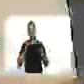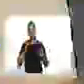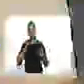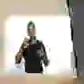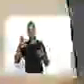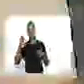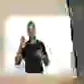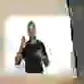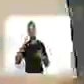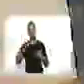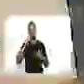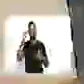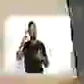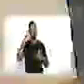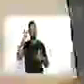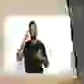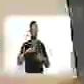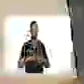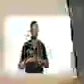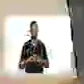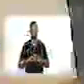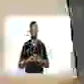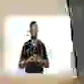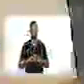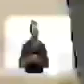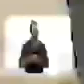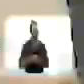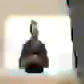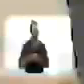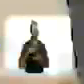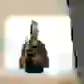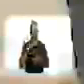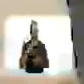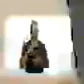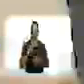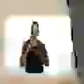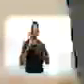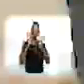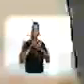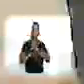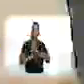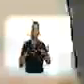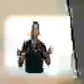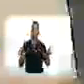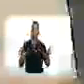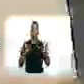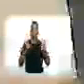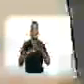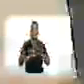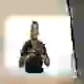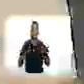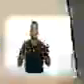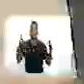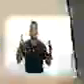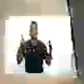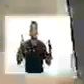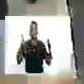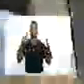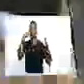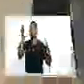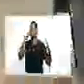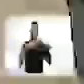tá Não mais e e e nós não vamos ter mais contê aí não ter mais e